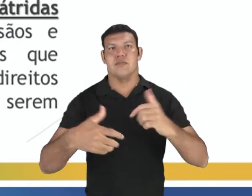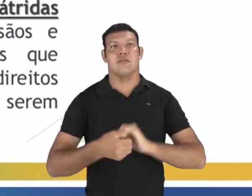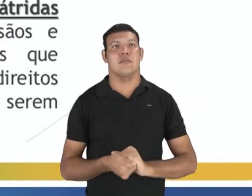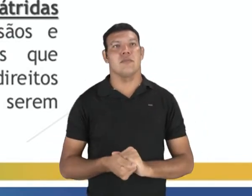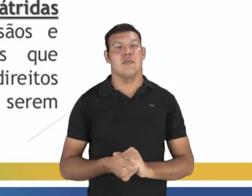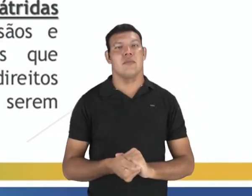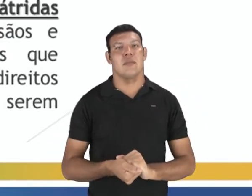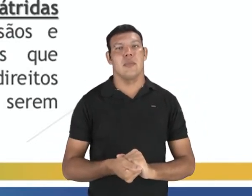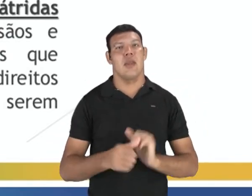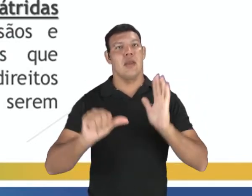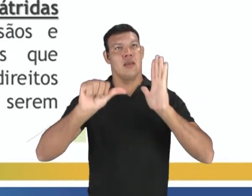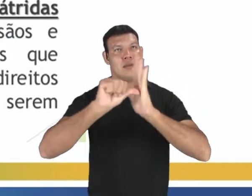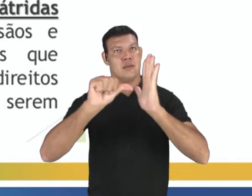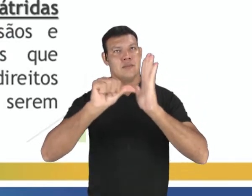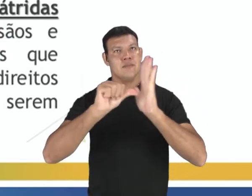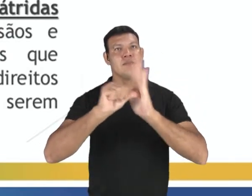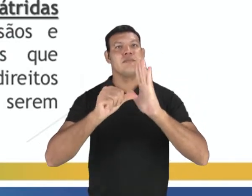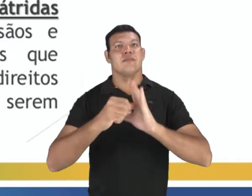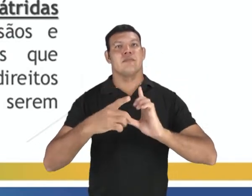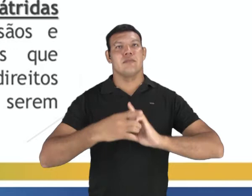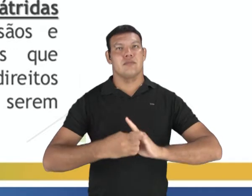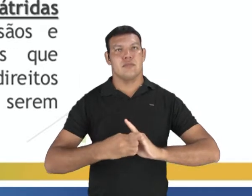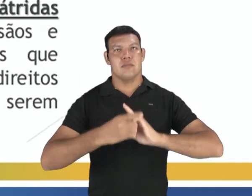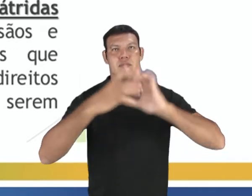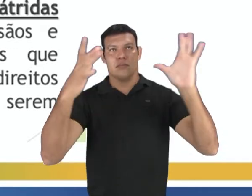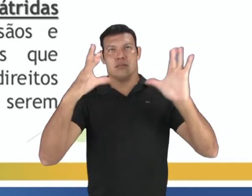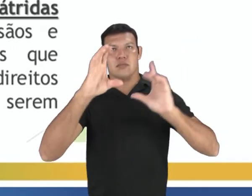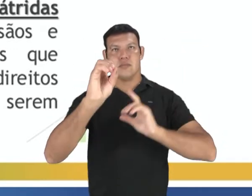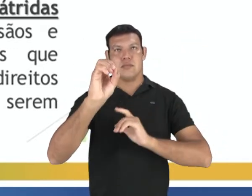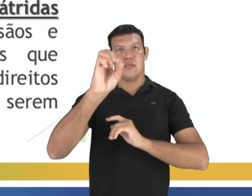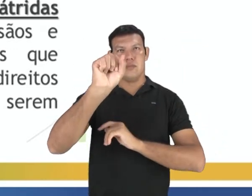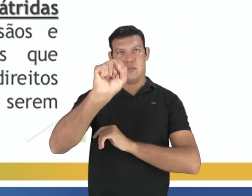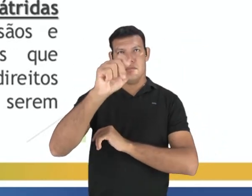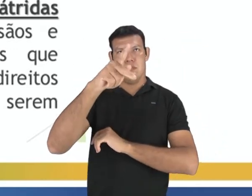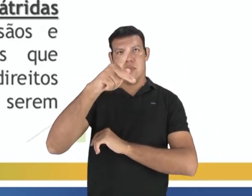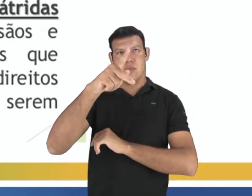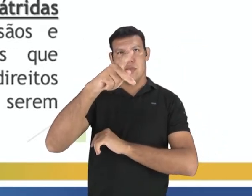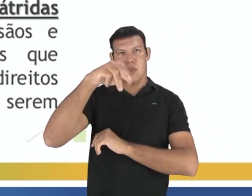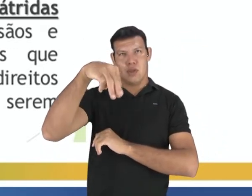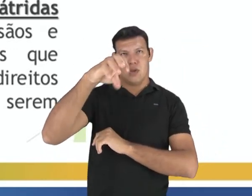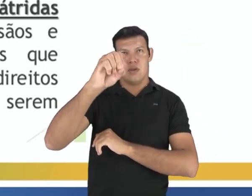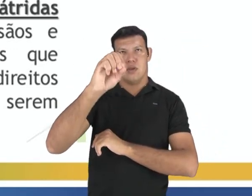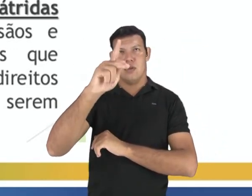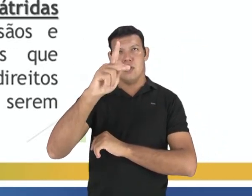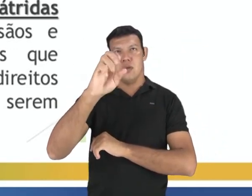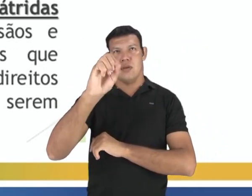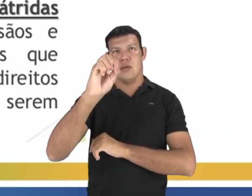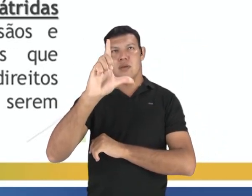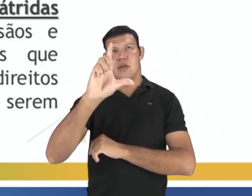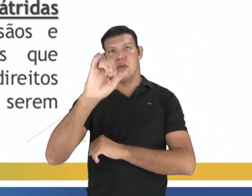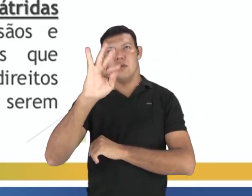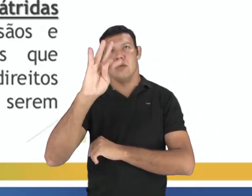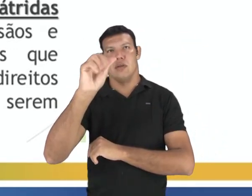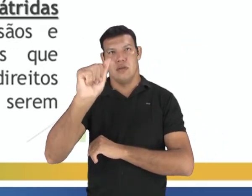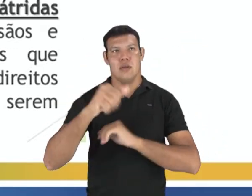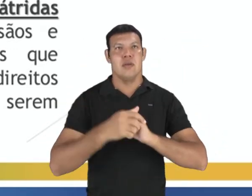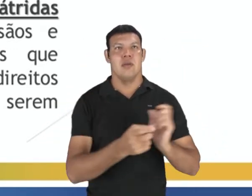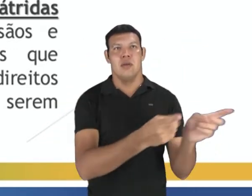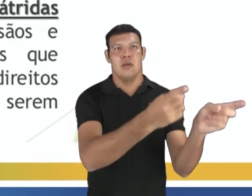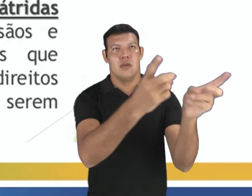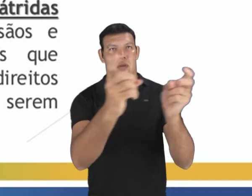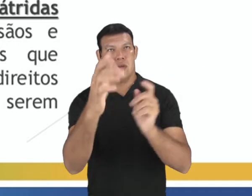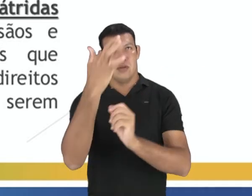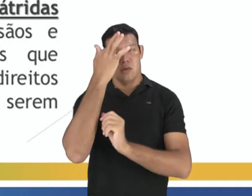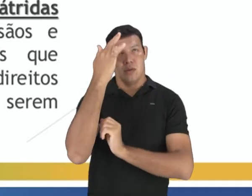como característica já a democracia, né, cosmopolita, comercial e filosófica, né. Atenas era uma polis